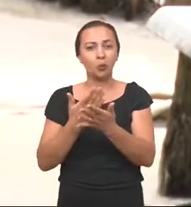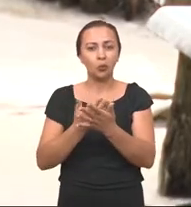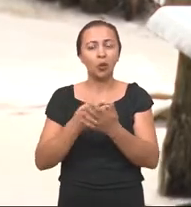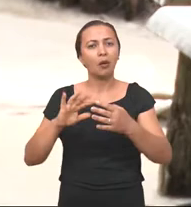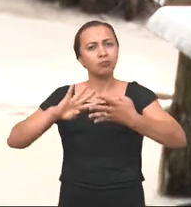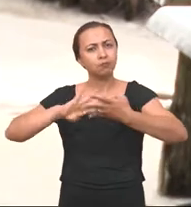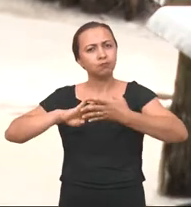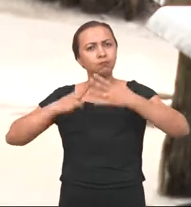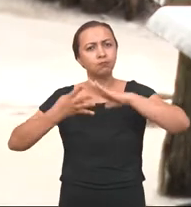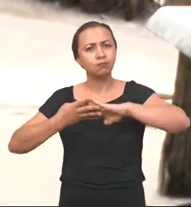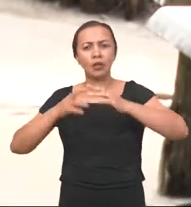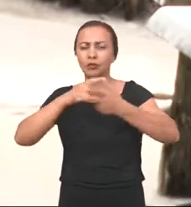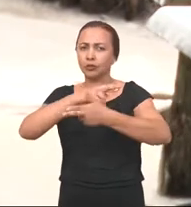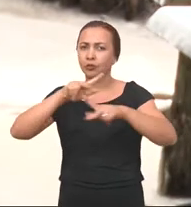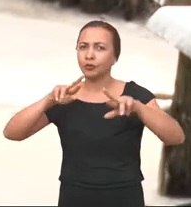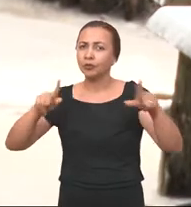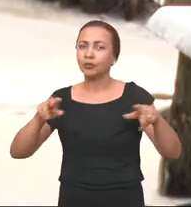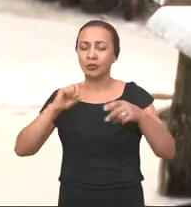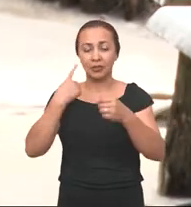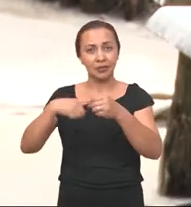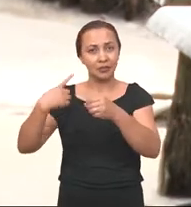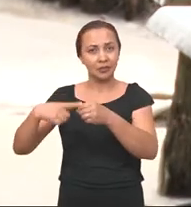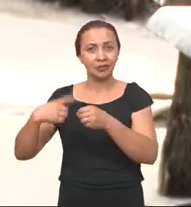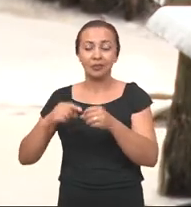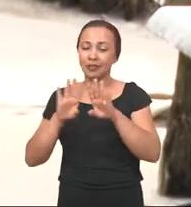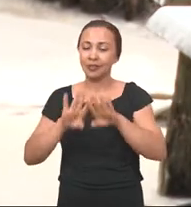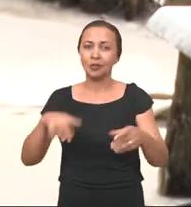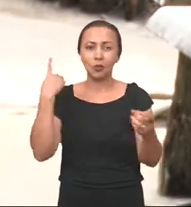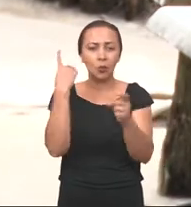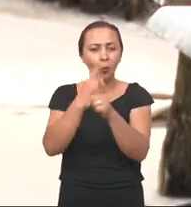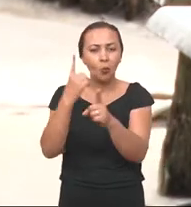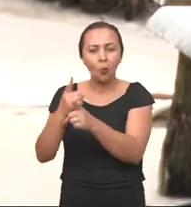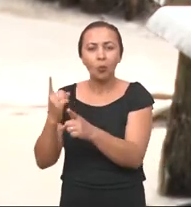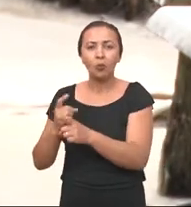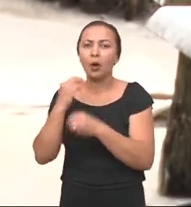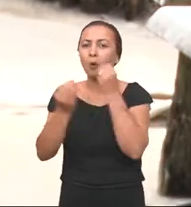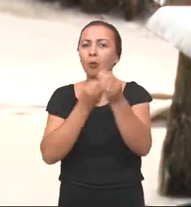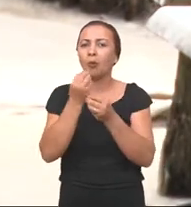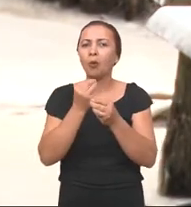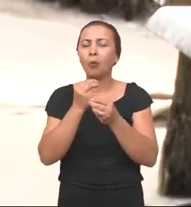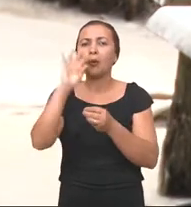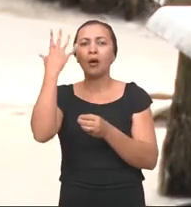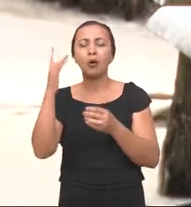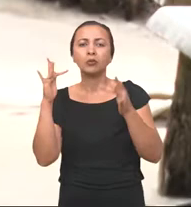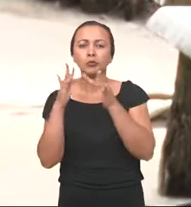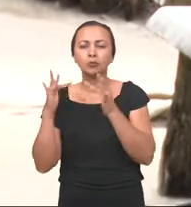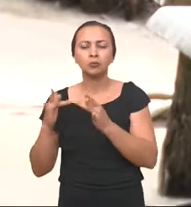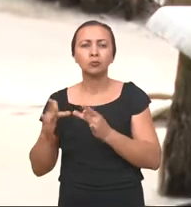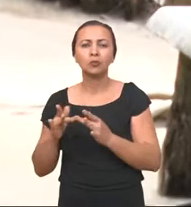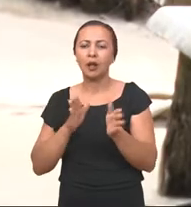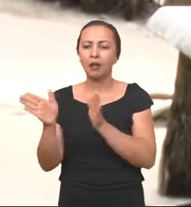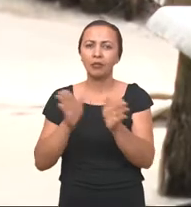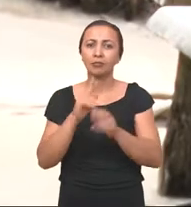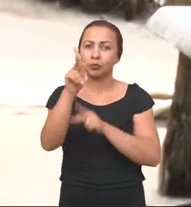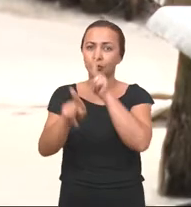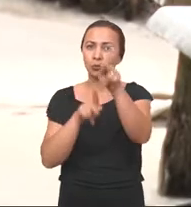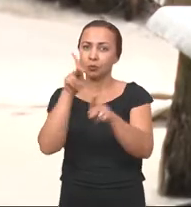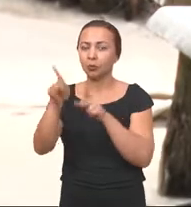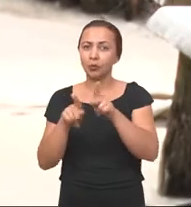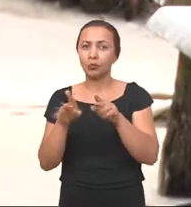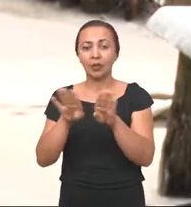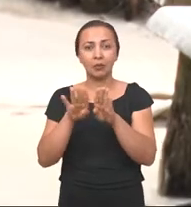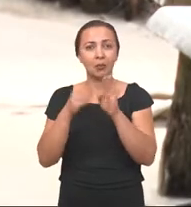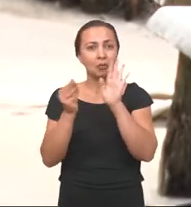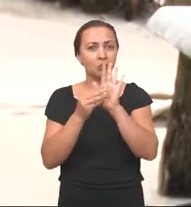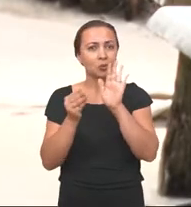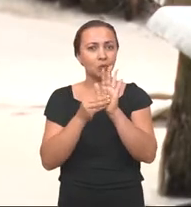de conexões entre as diferentes cidades e, assim, identificar como ocorre o fluxo de contágio entre suas populações,